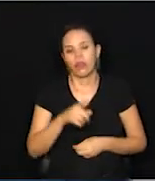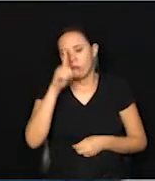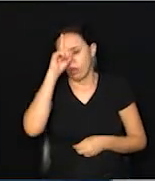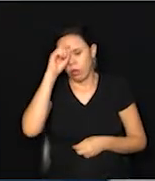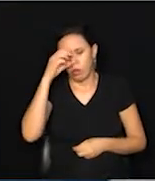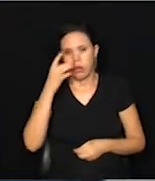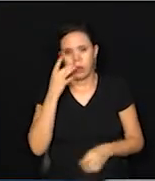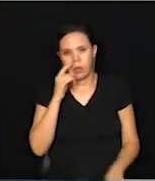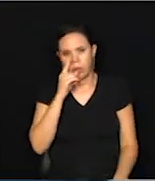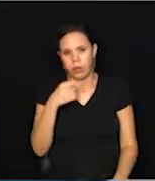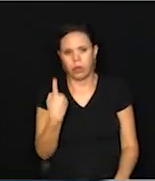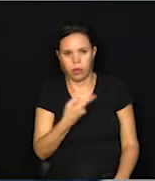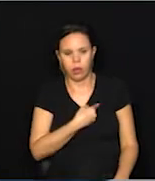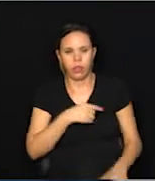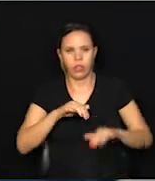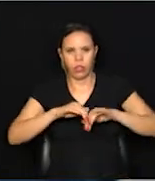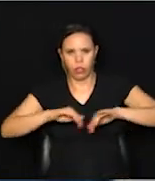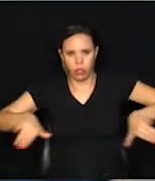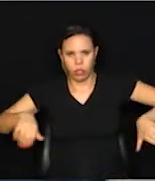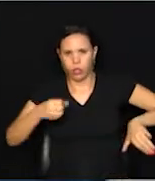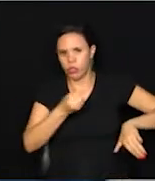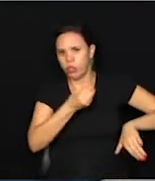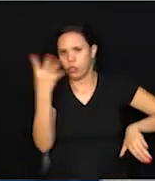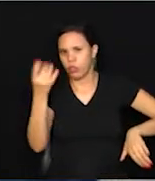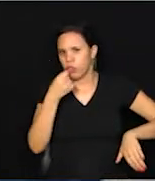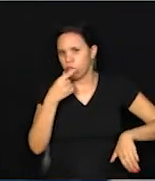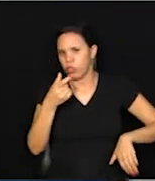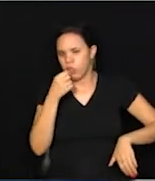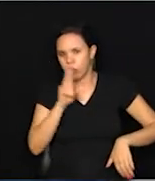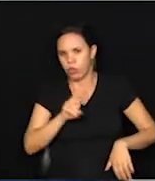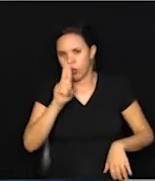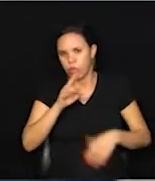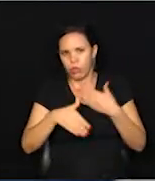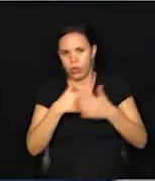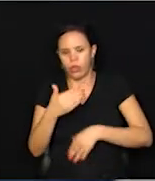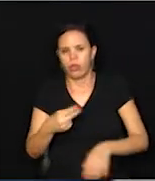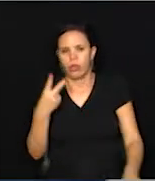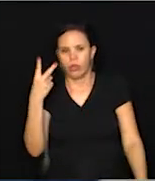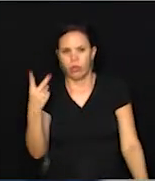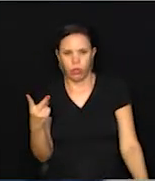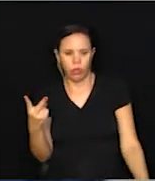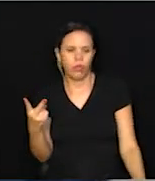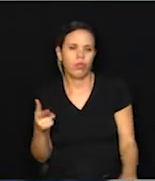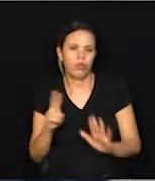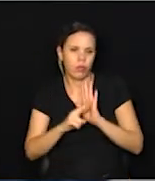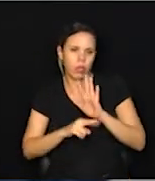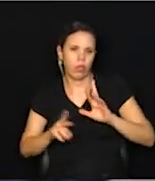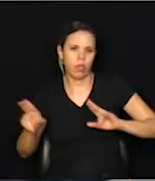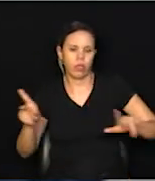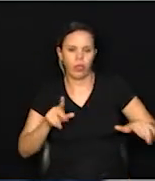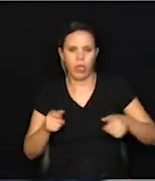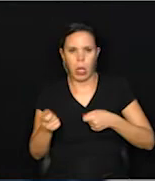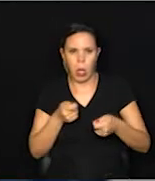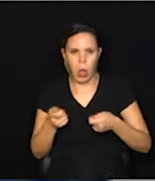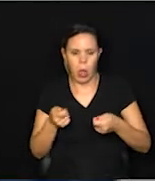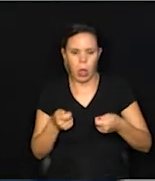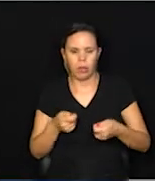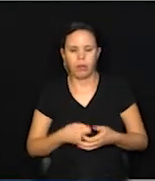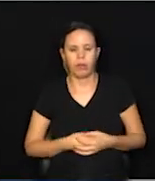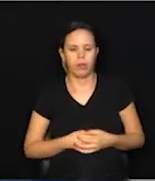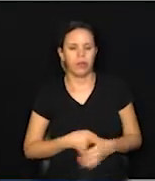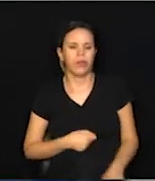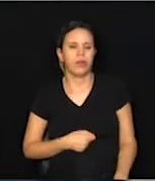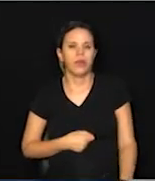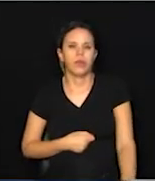Verde, de modo que a gente dividisse a quantidade de remédio e fosse usando com 2 protocolos, fosse driblando essa situação. E